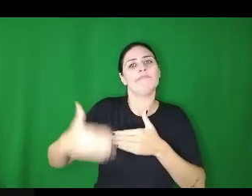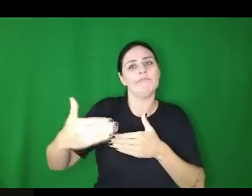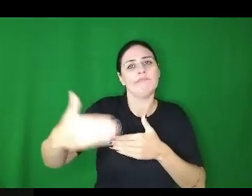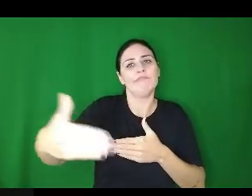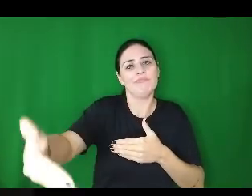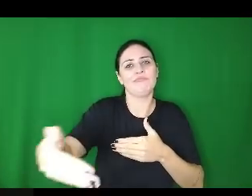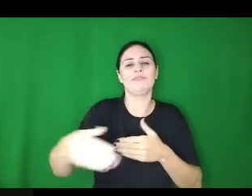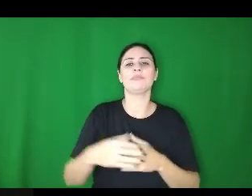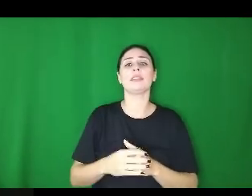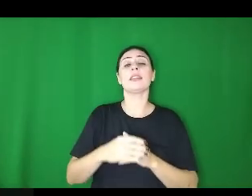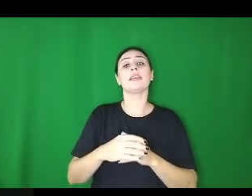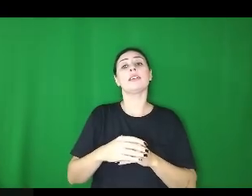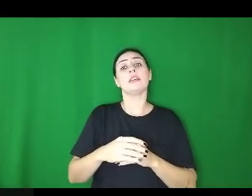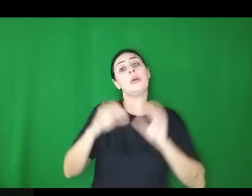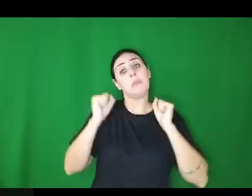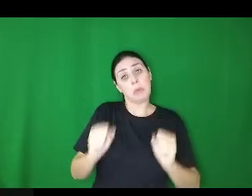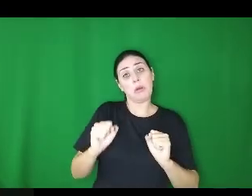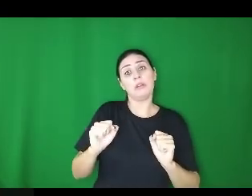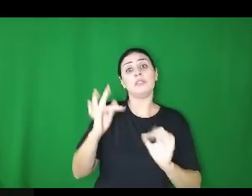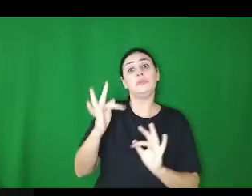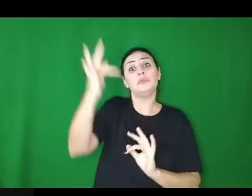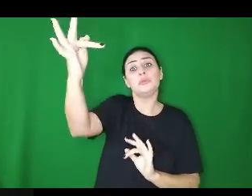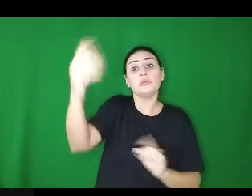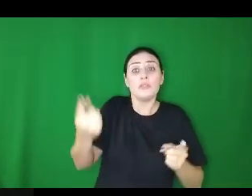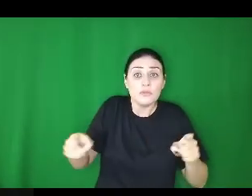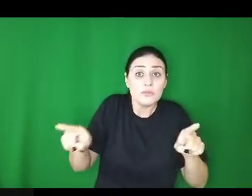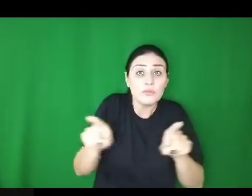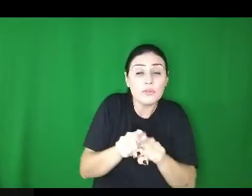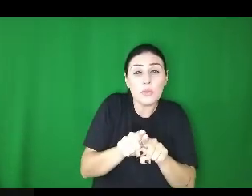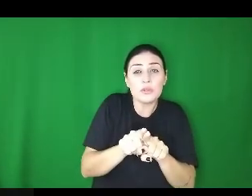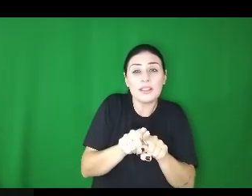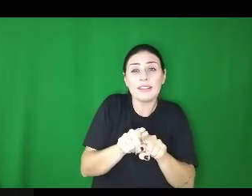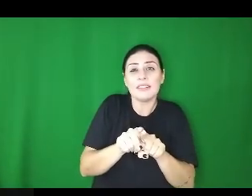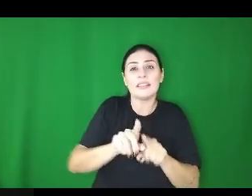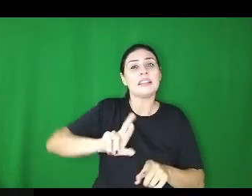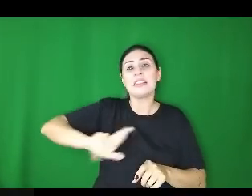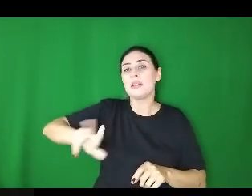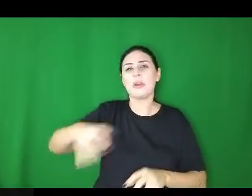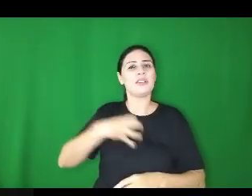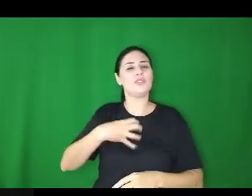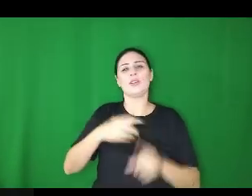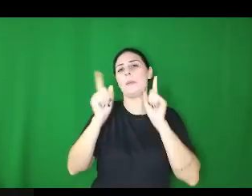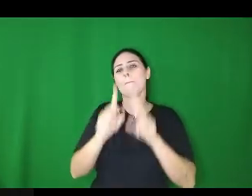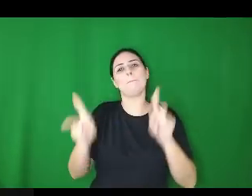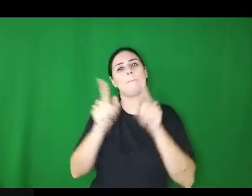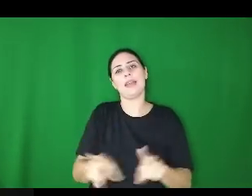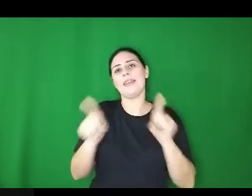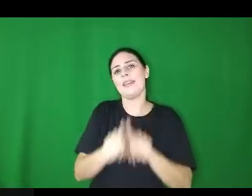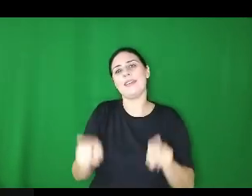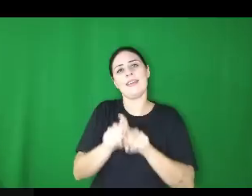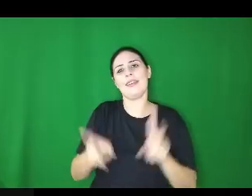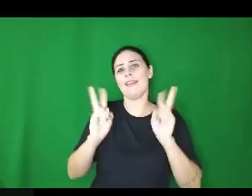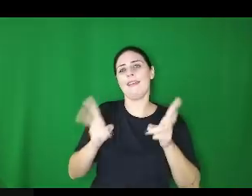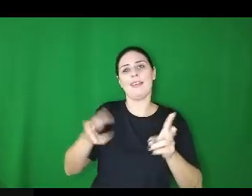não tem projeção. Para que eu vou me desgastar defendendo uma coisa ou outra, se isso